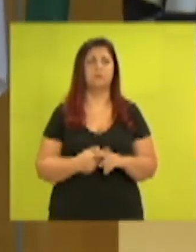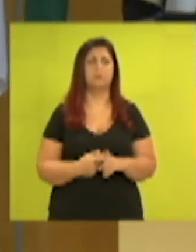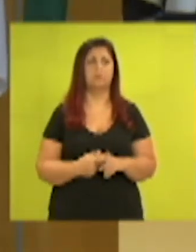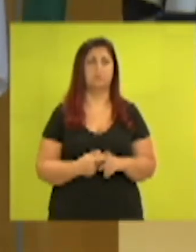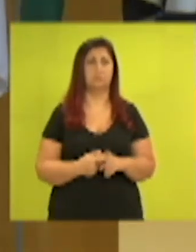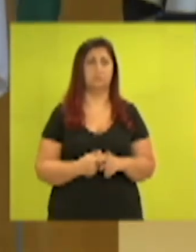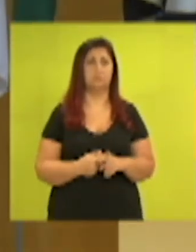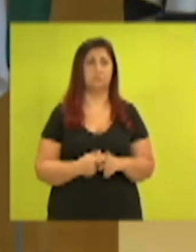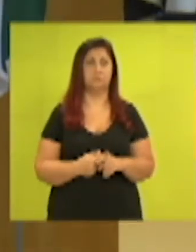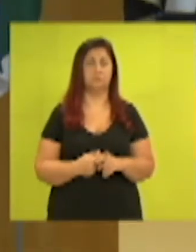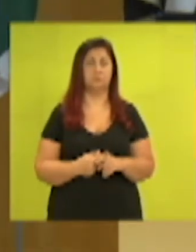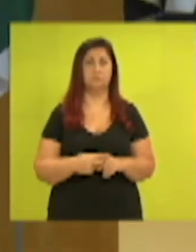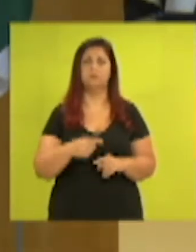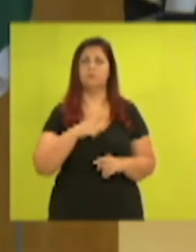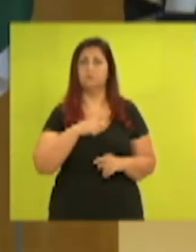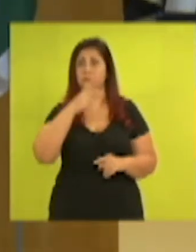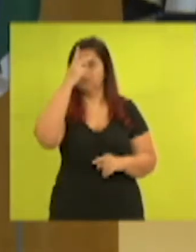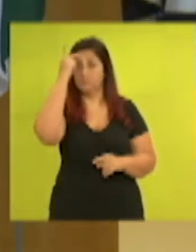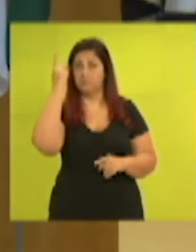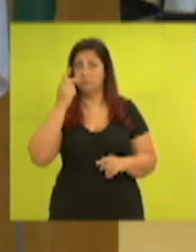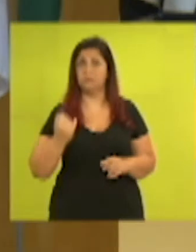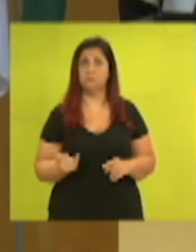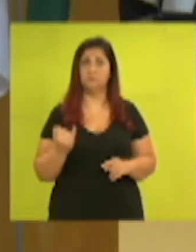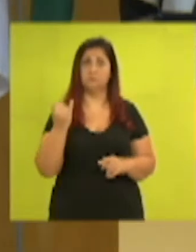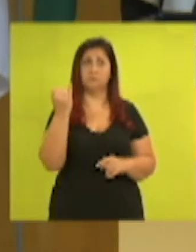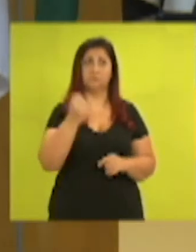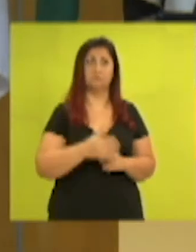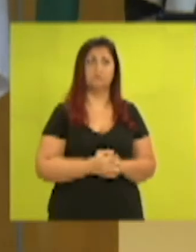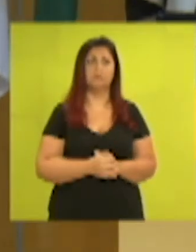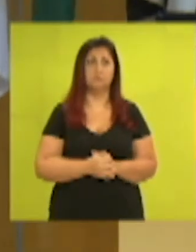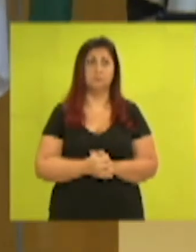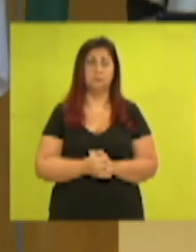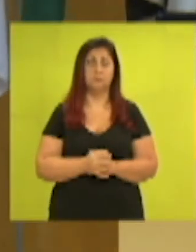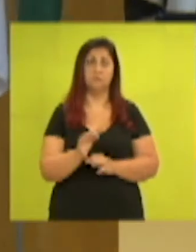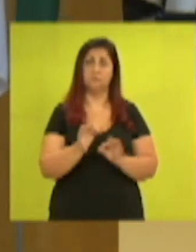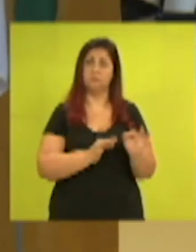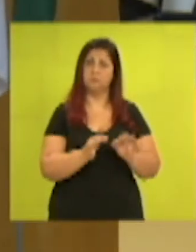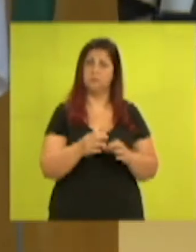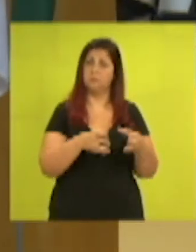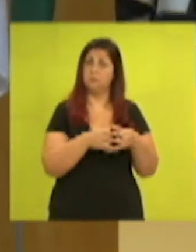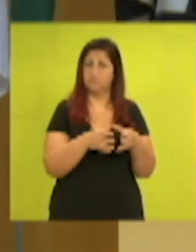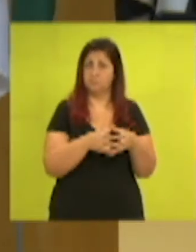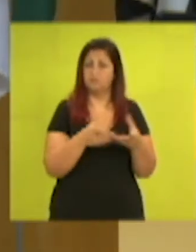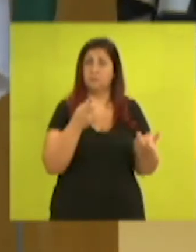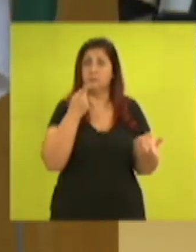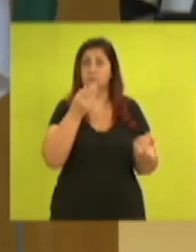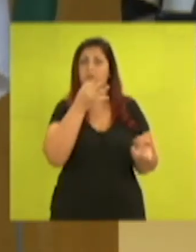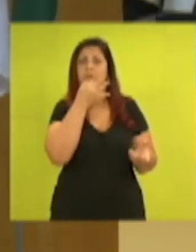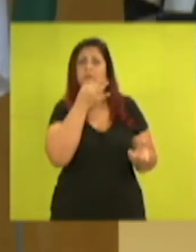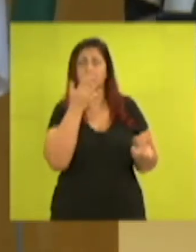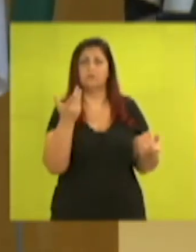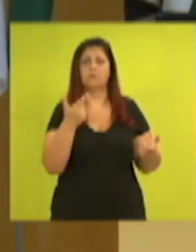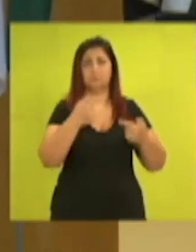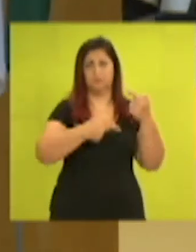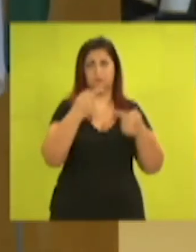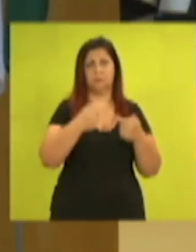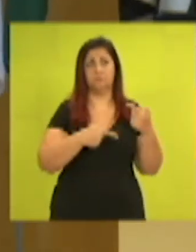são eleitos membros importantes para a formação e discussão da política.